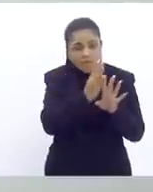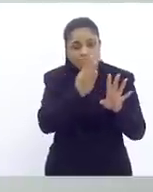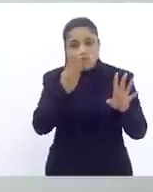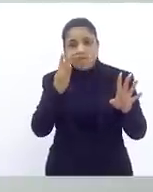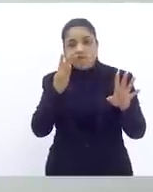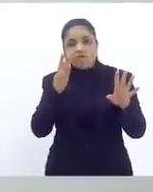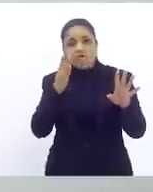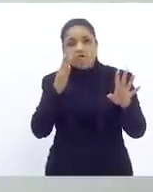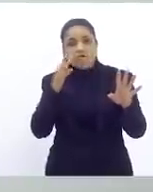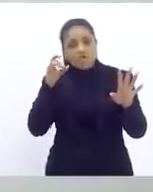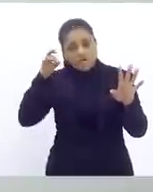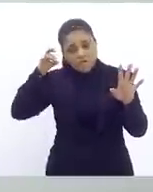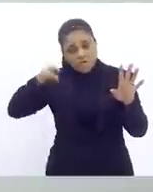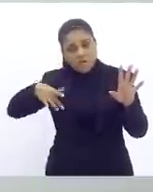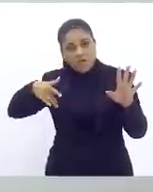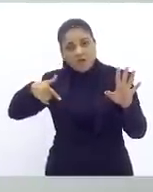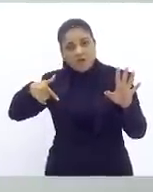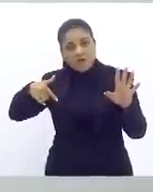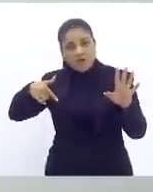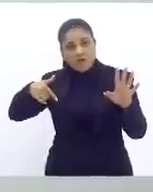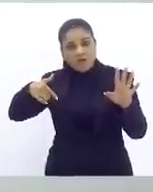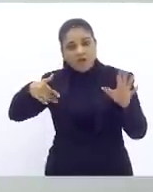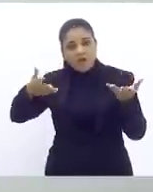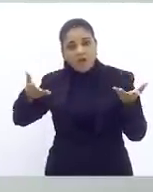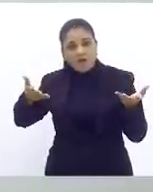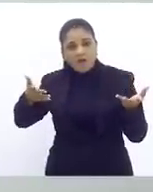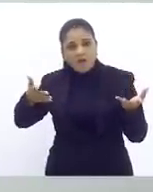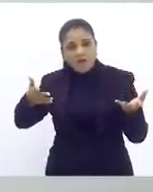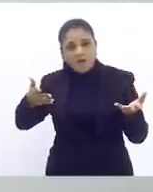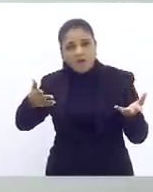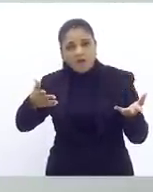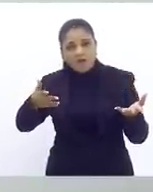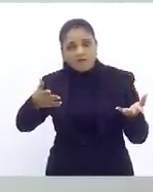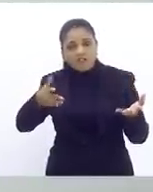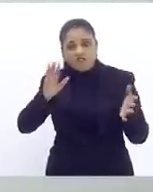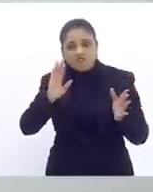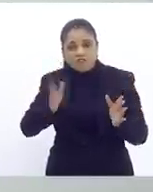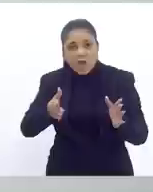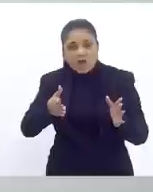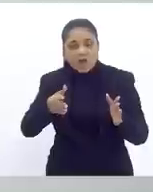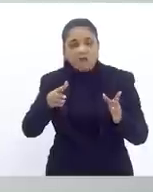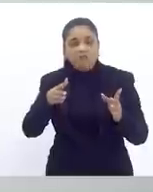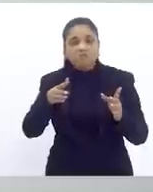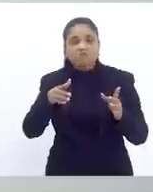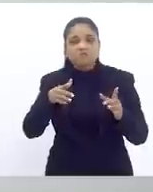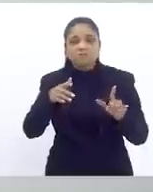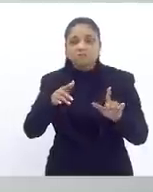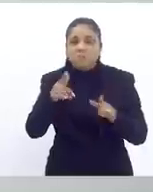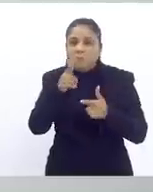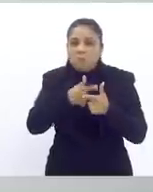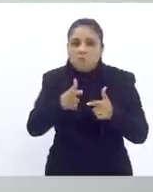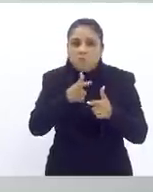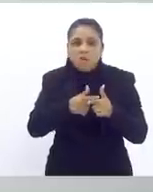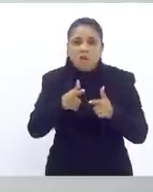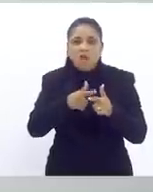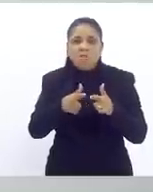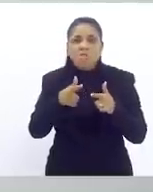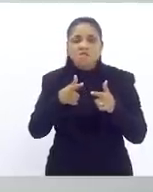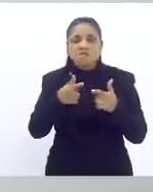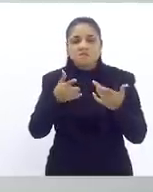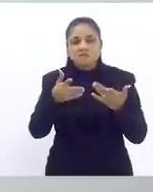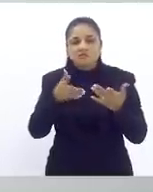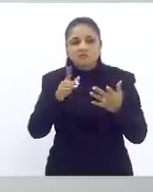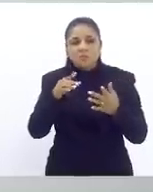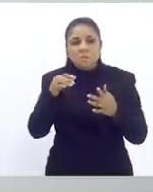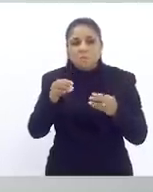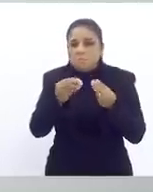no sentido de colocar no final já tá numa situação mais vulnerável então assim é realmente é